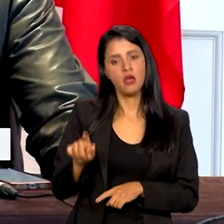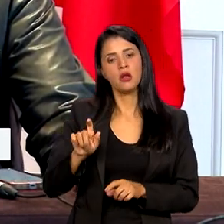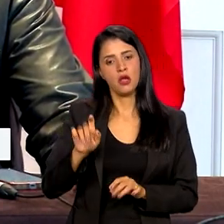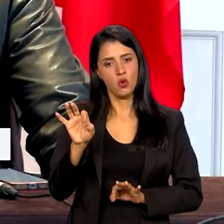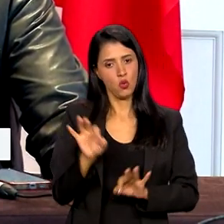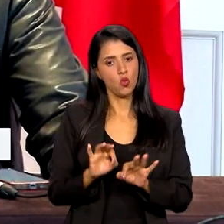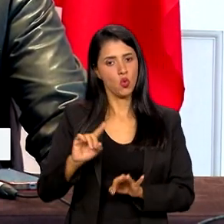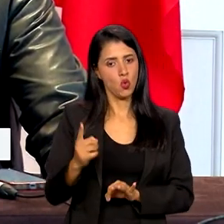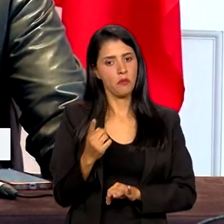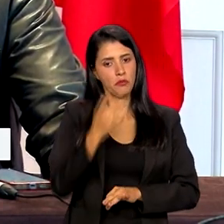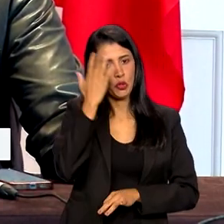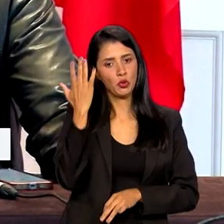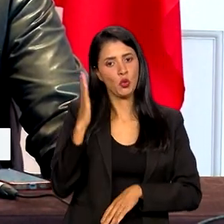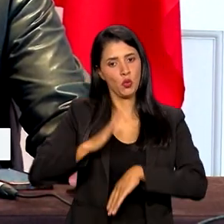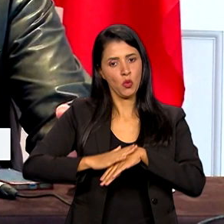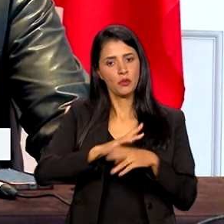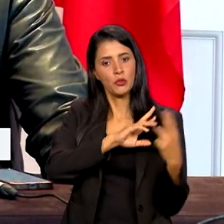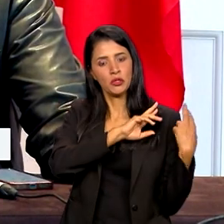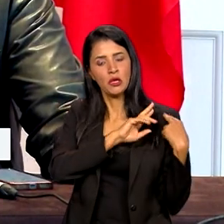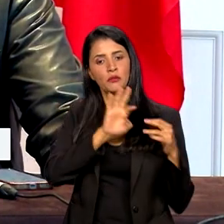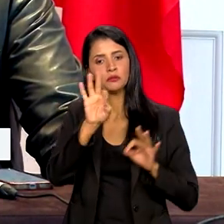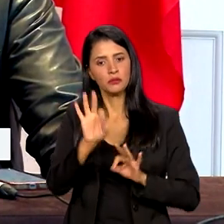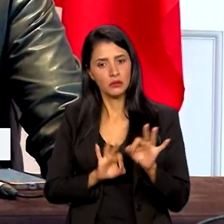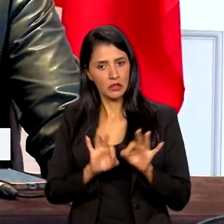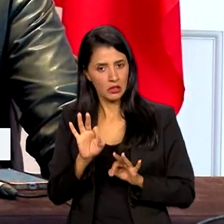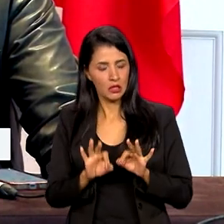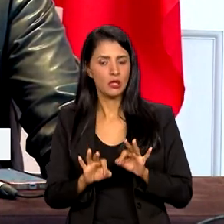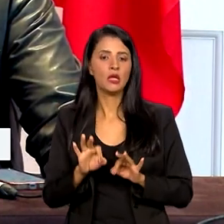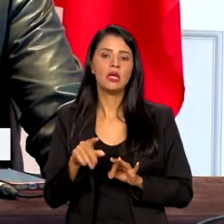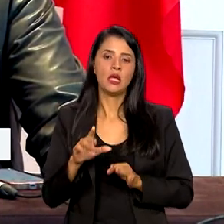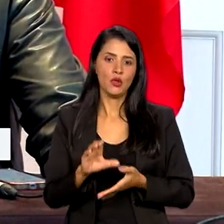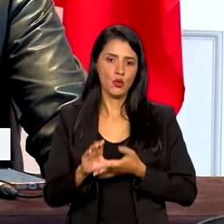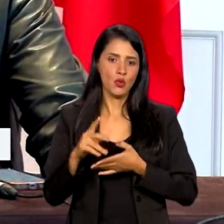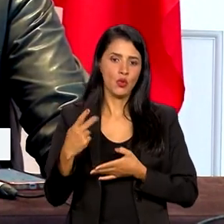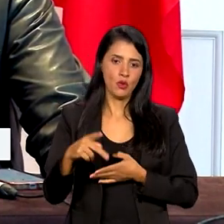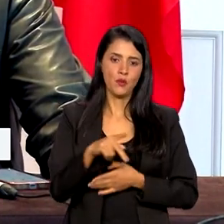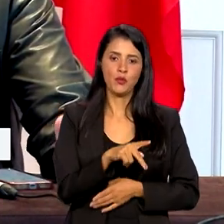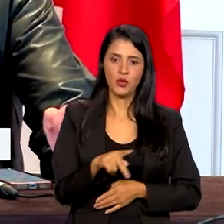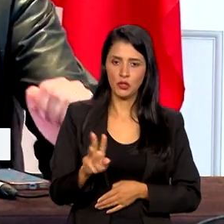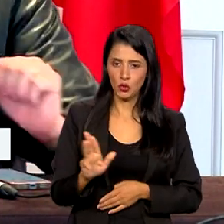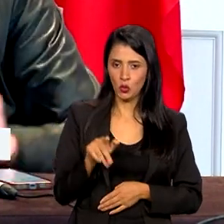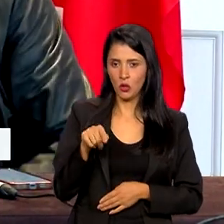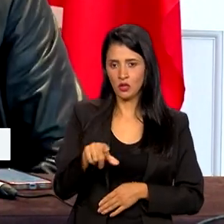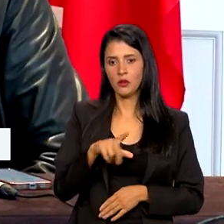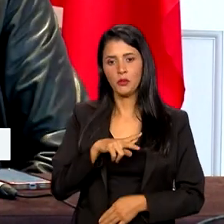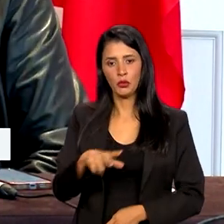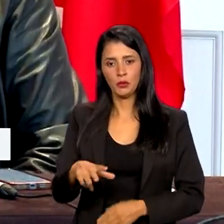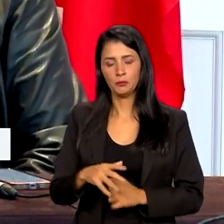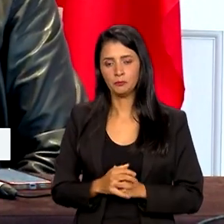organizadores da precursoria do presidente Lula aqui em Portugal. Então é isso.